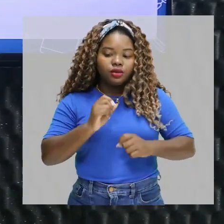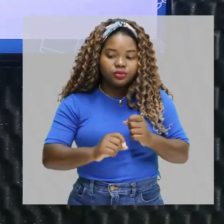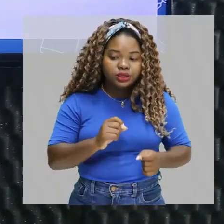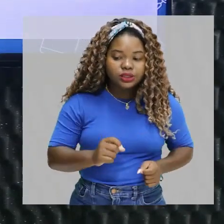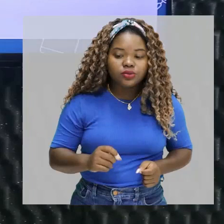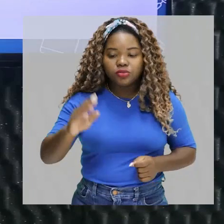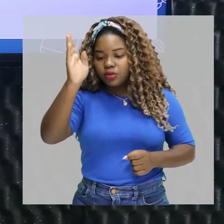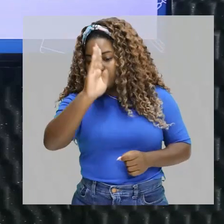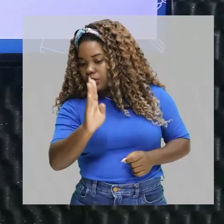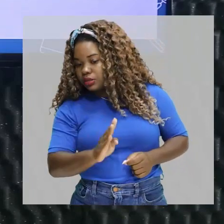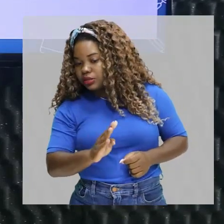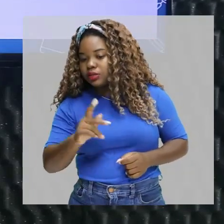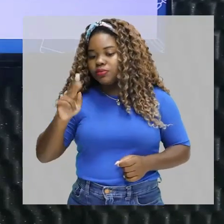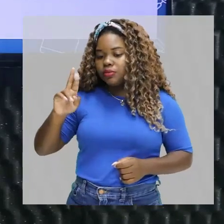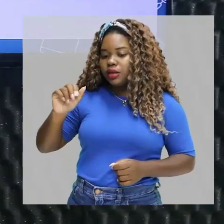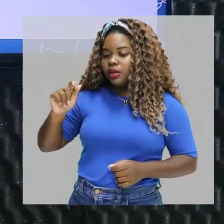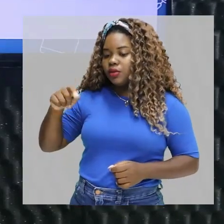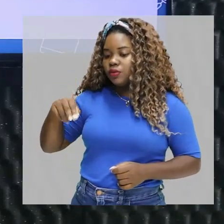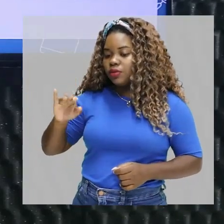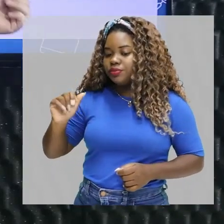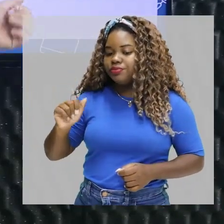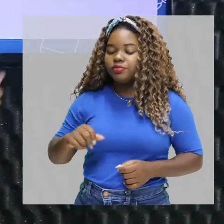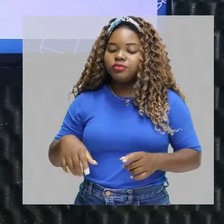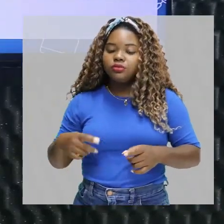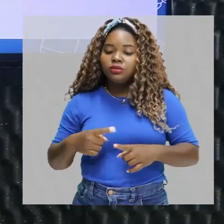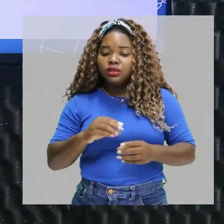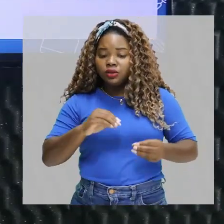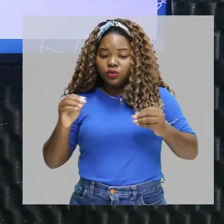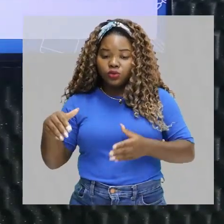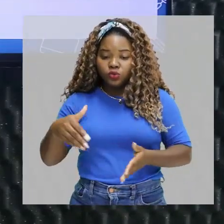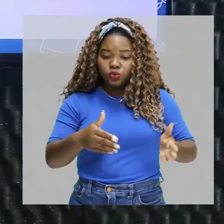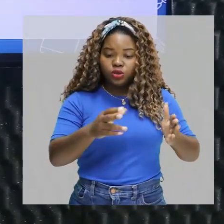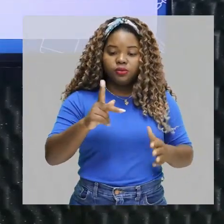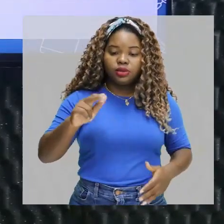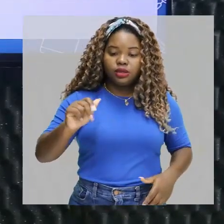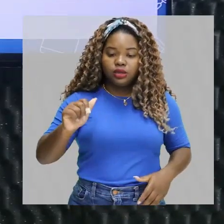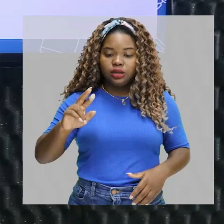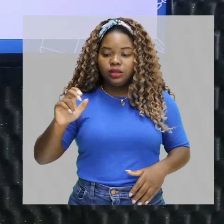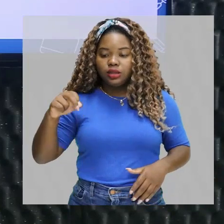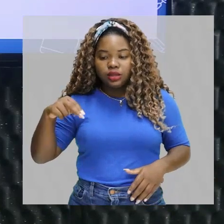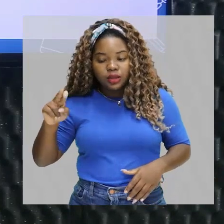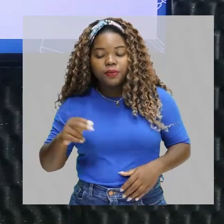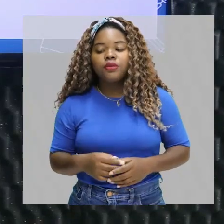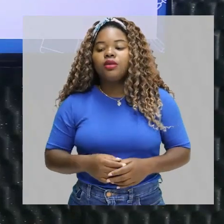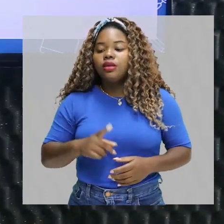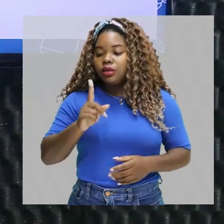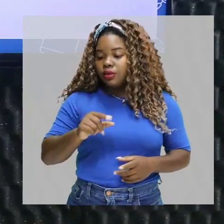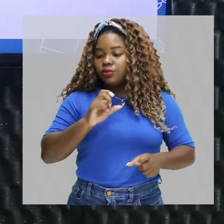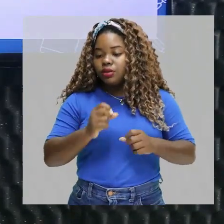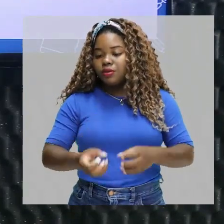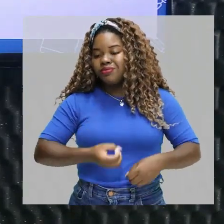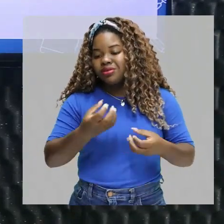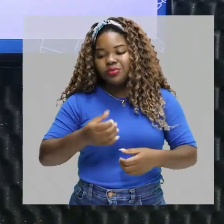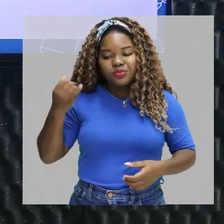Brasil e ao Paraguai mas a maior parte é o Brasil e ela está situada no Rio Paraná Itaipu é responsável por grande parte da produção de energia